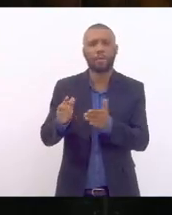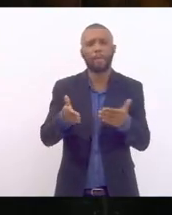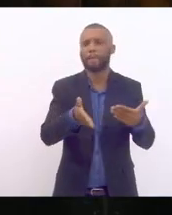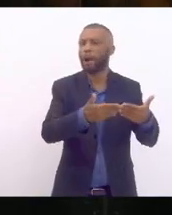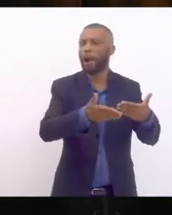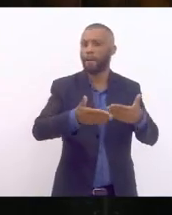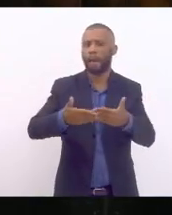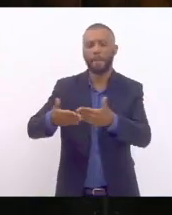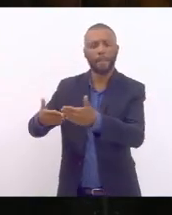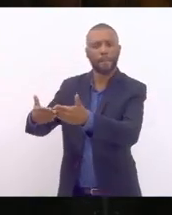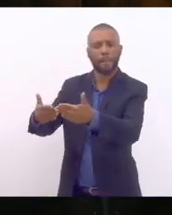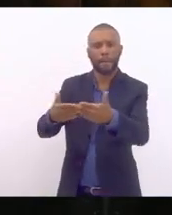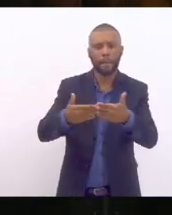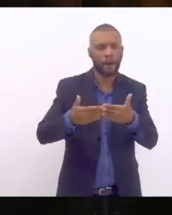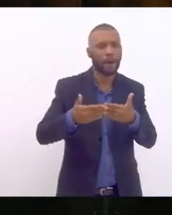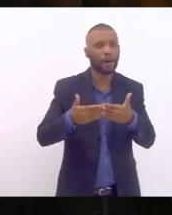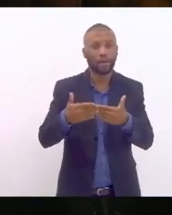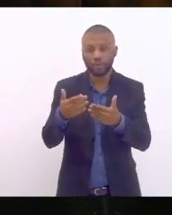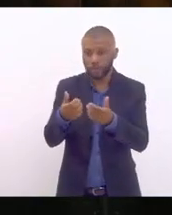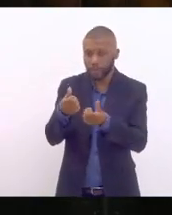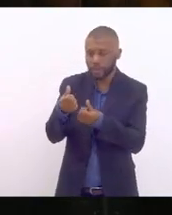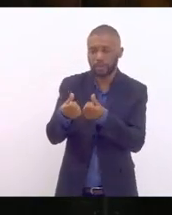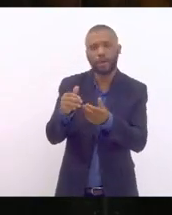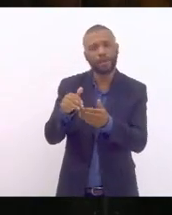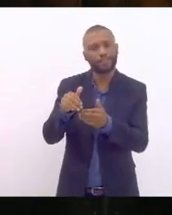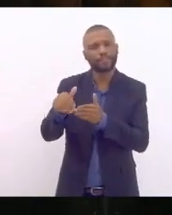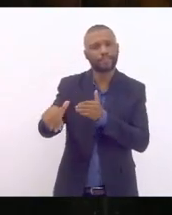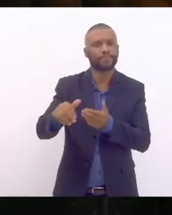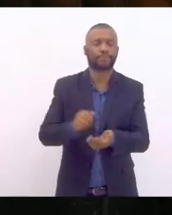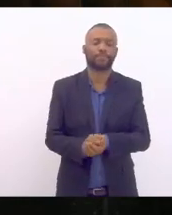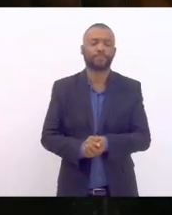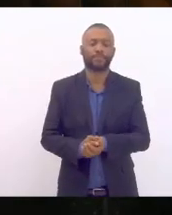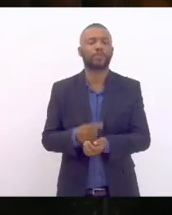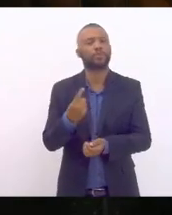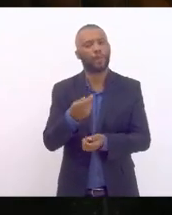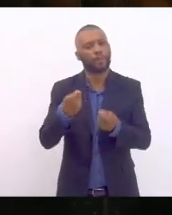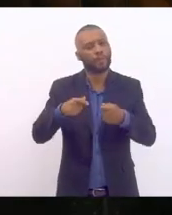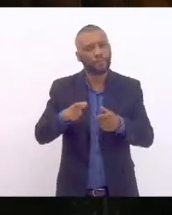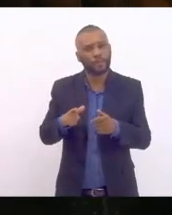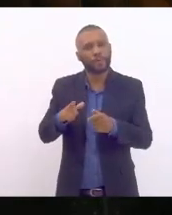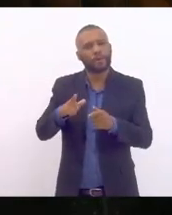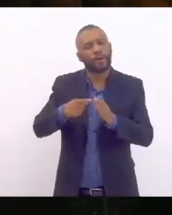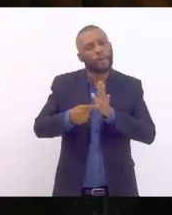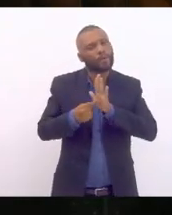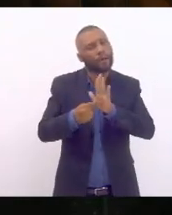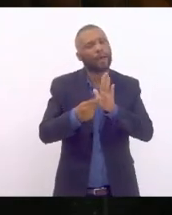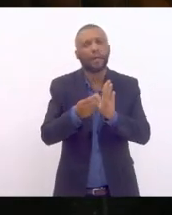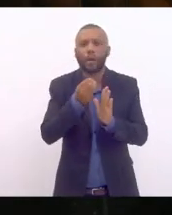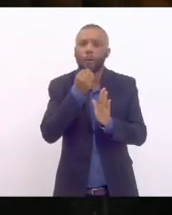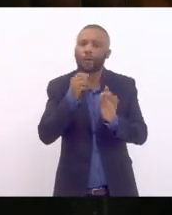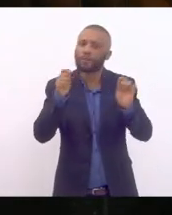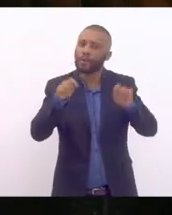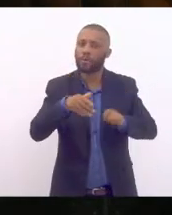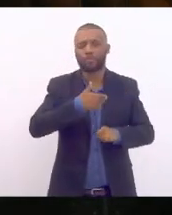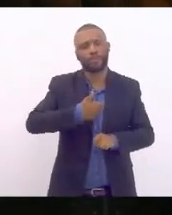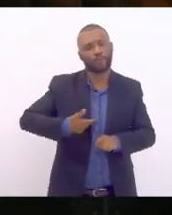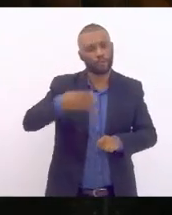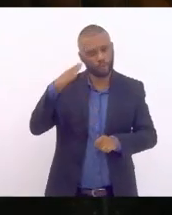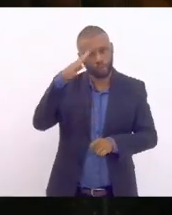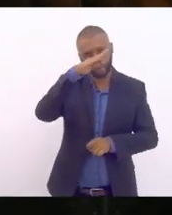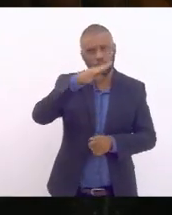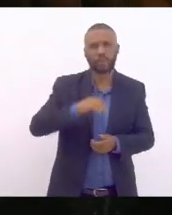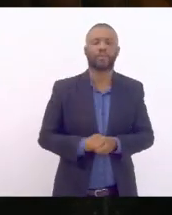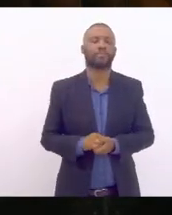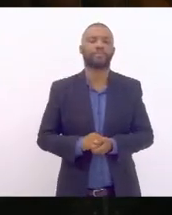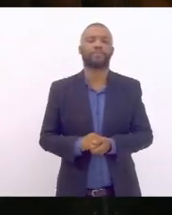fechar suas portas no segundo semestre temos que colocar essa possibilidade na conta do atual governo